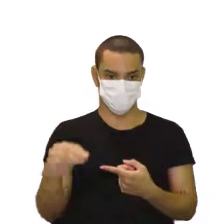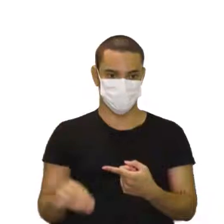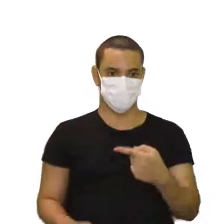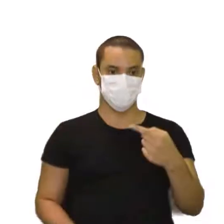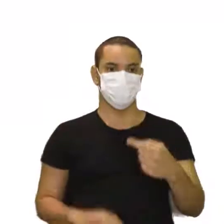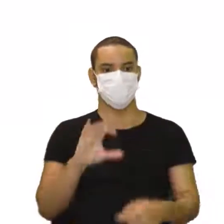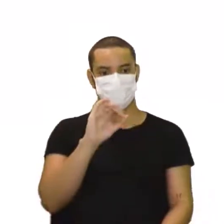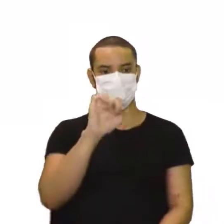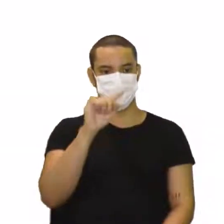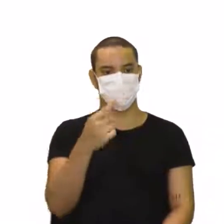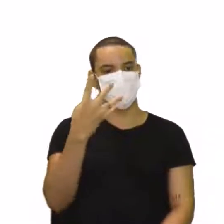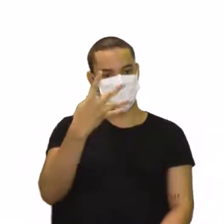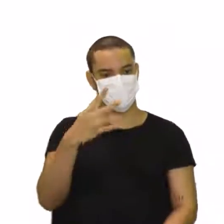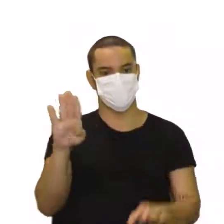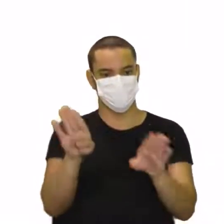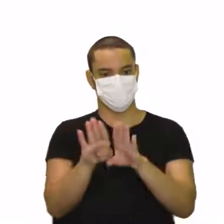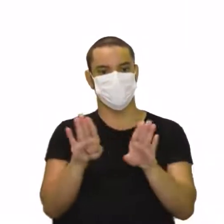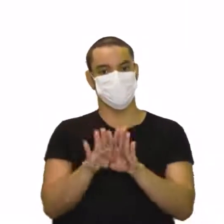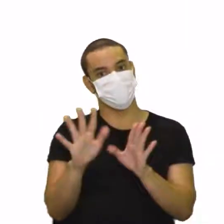0,4,